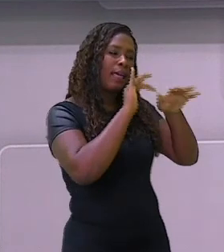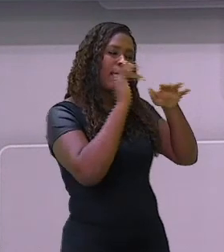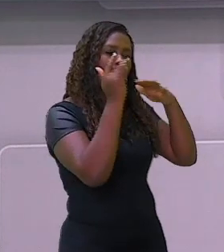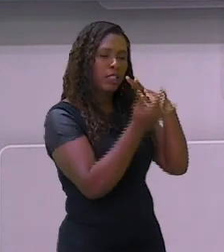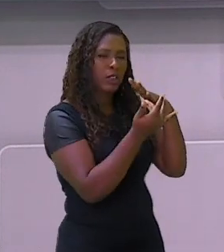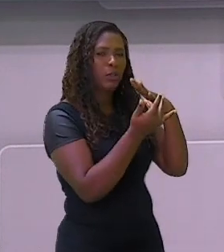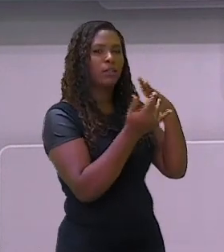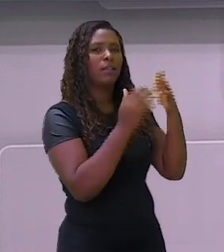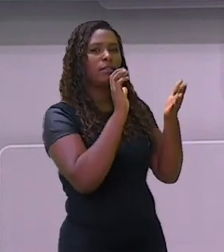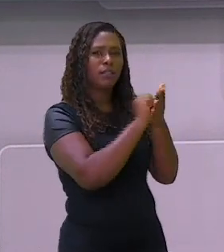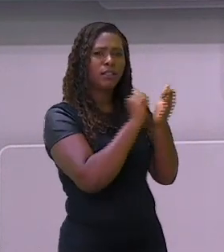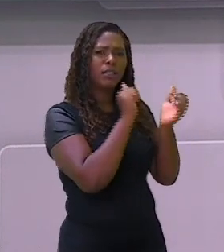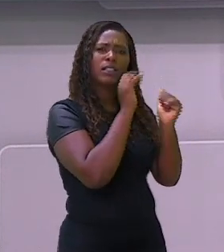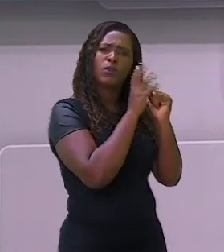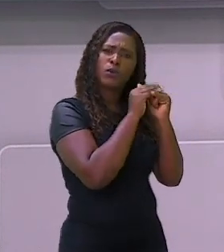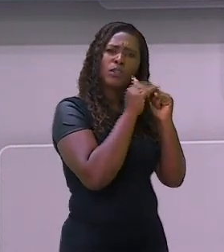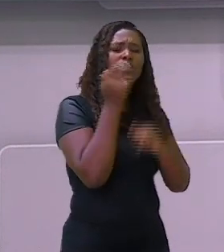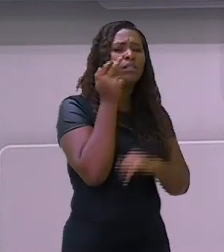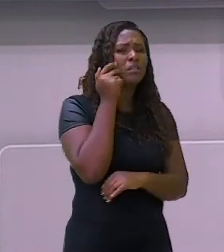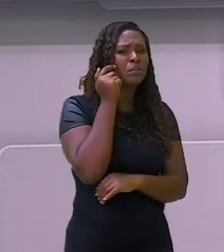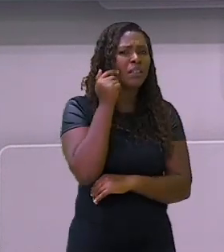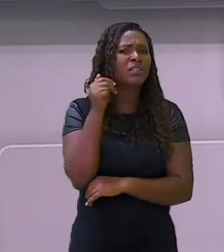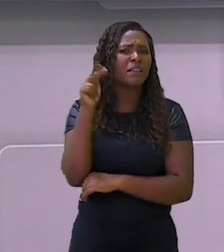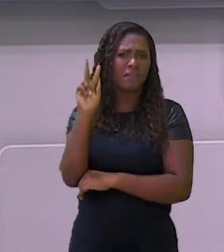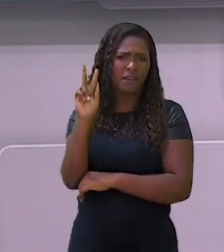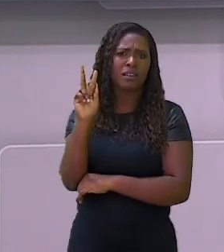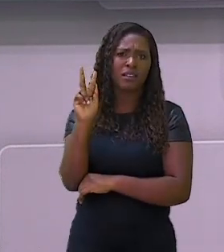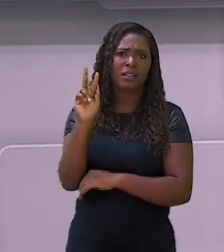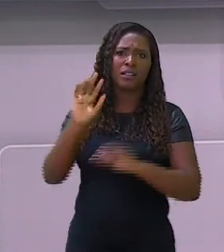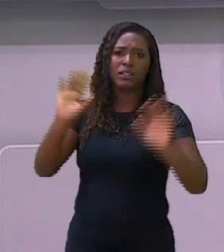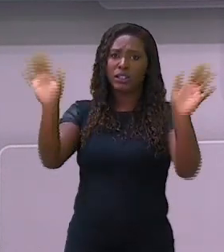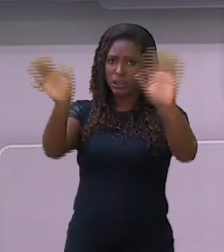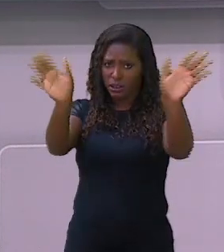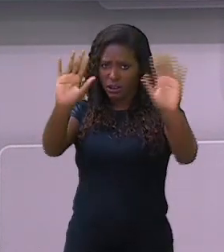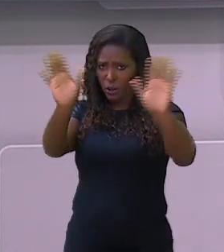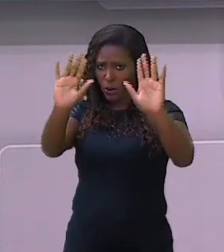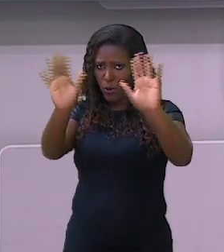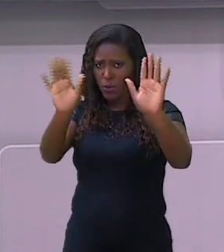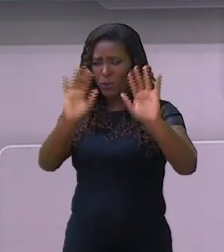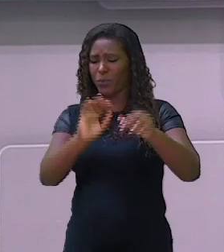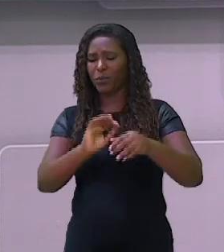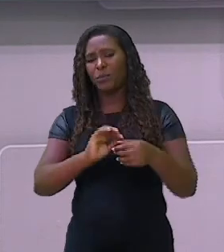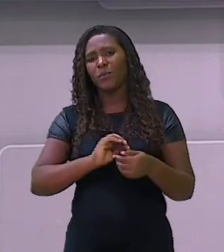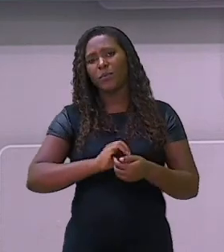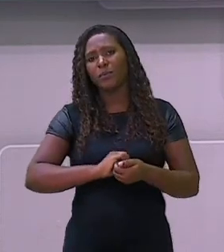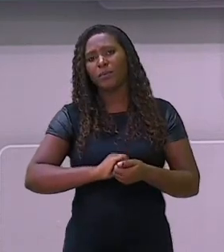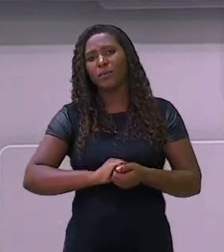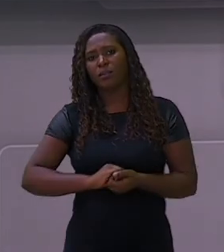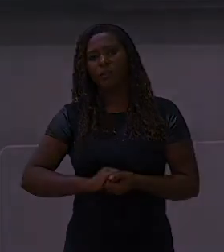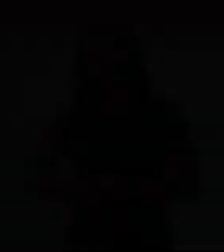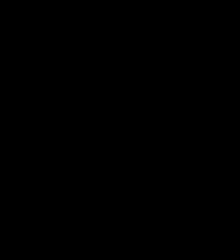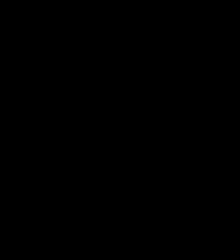e se inscreva em nosso canal do YouTube smed GV tchau tchau